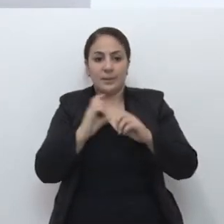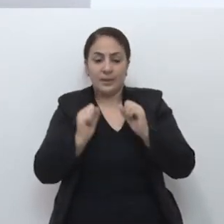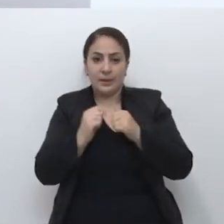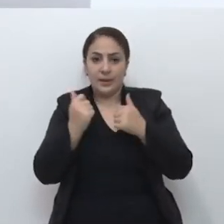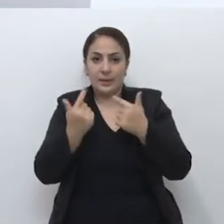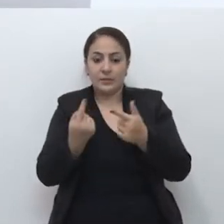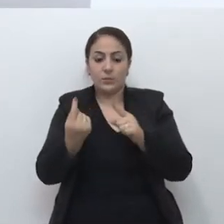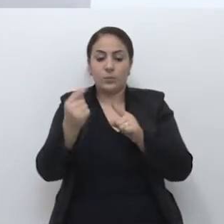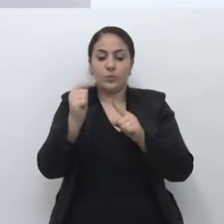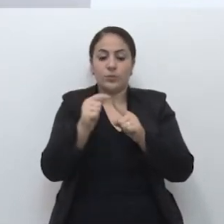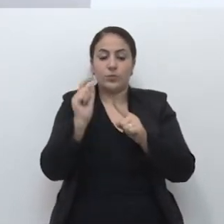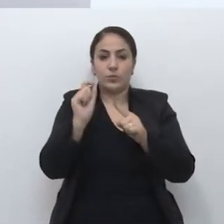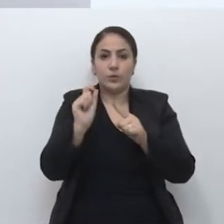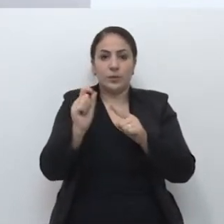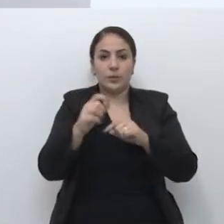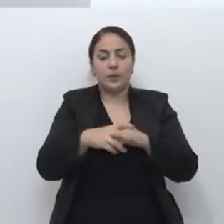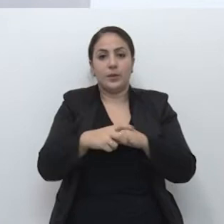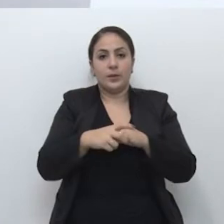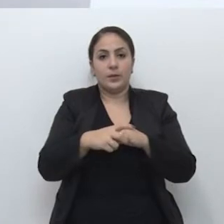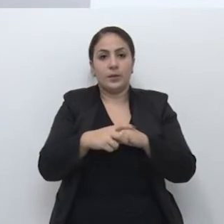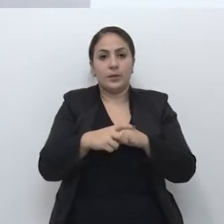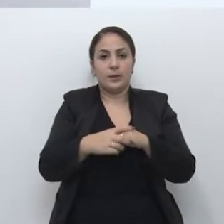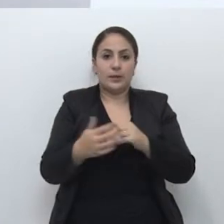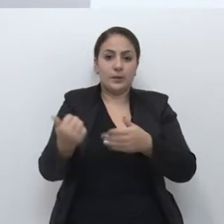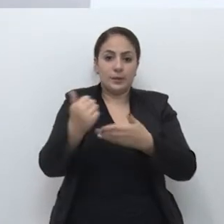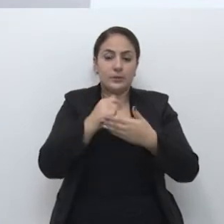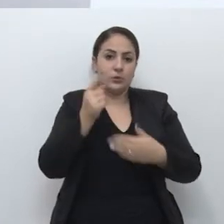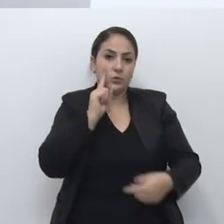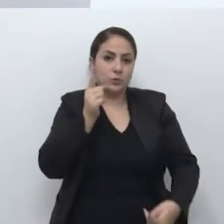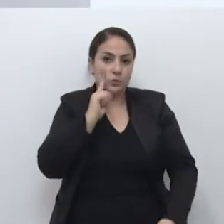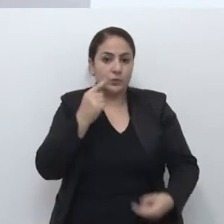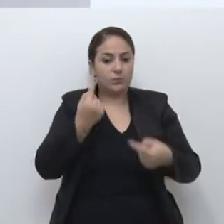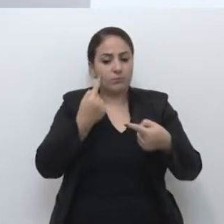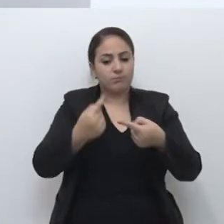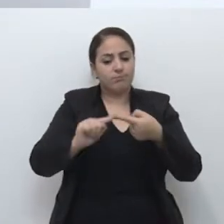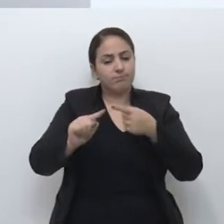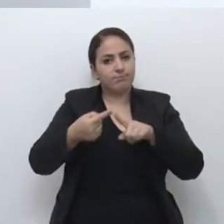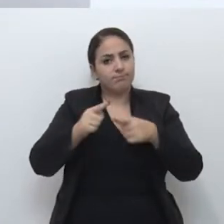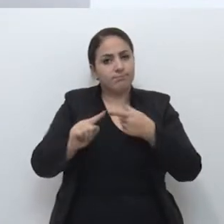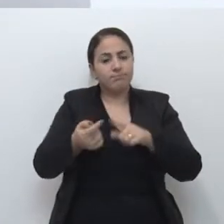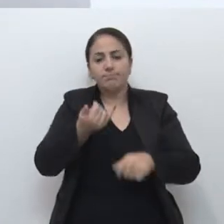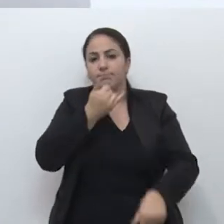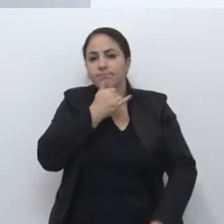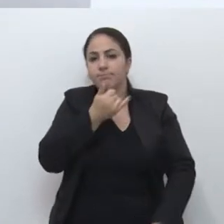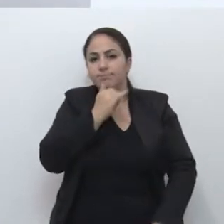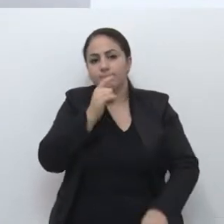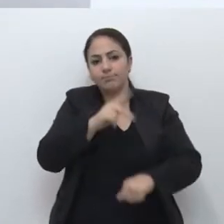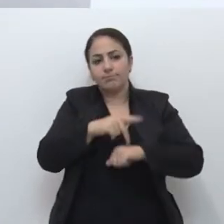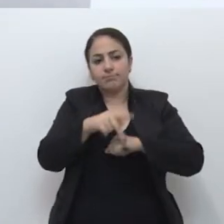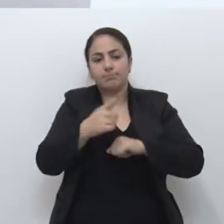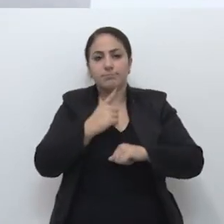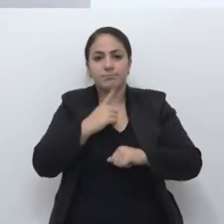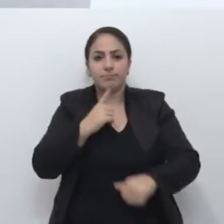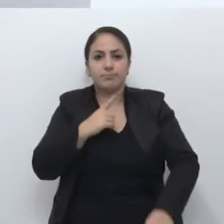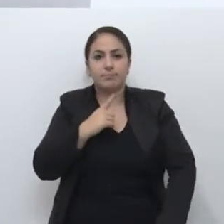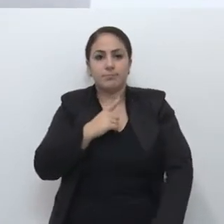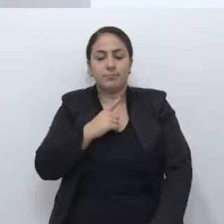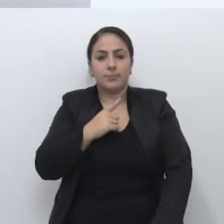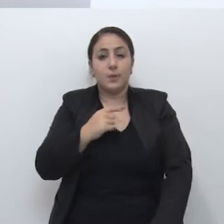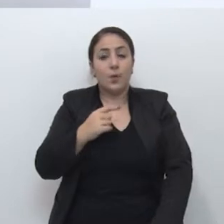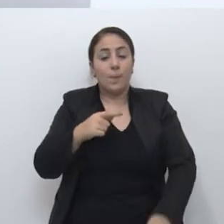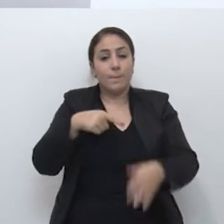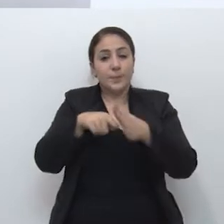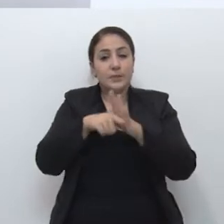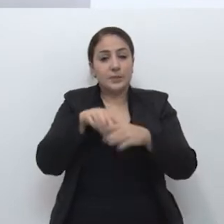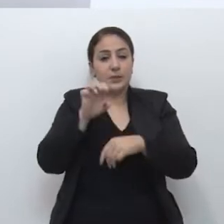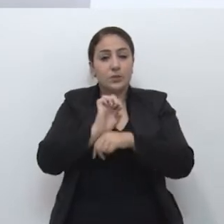visam trazer para o dia a dia esse debate. Infelizmente, Passo Fundo consta no levantamento estadual como uma das cidades